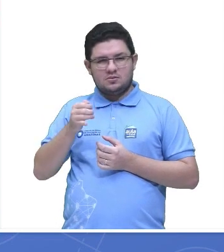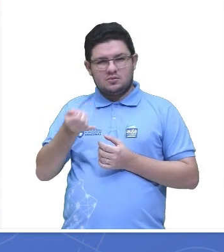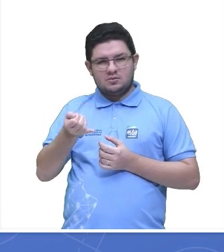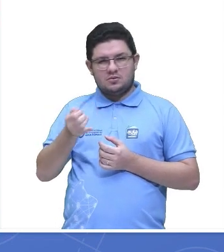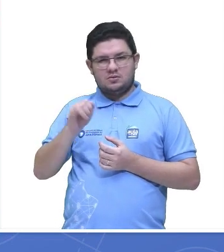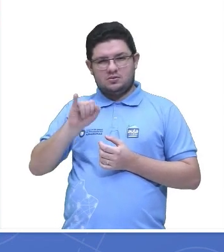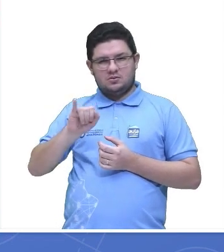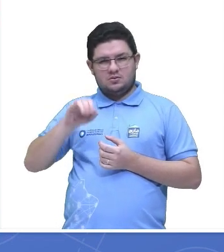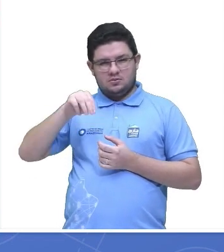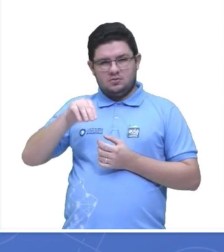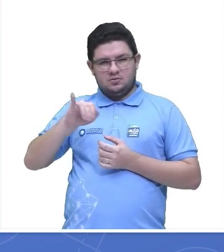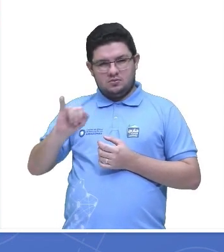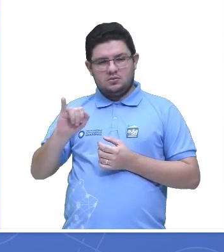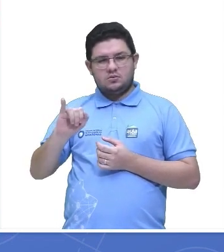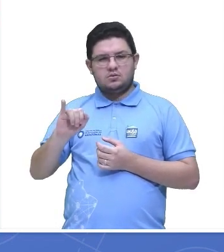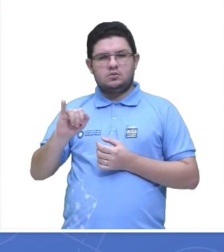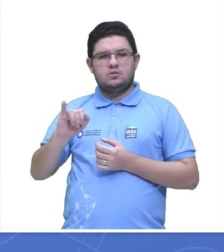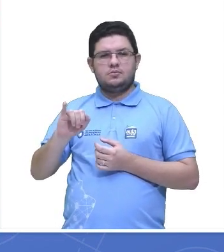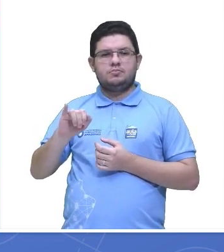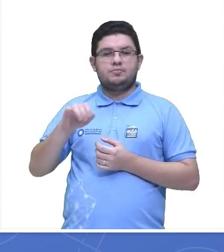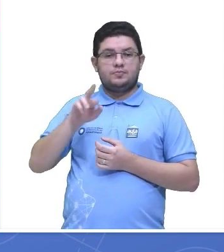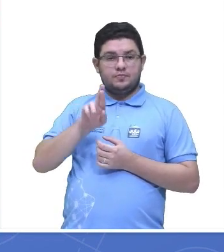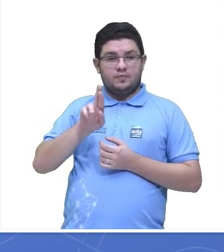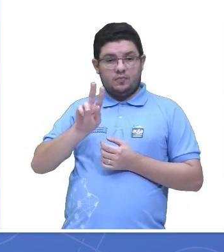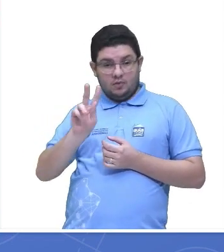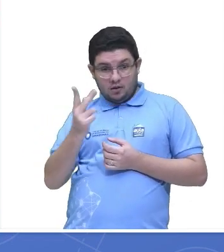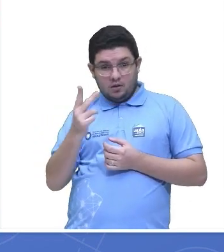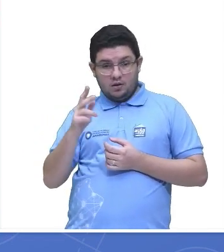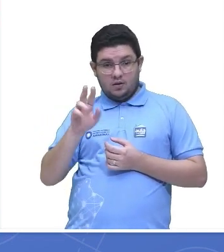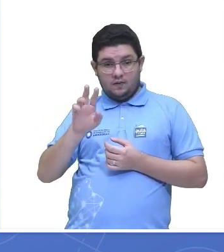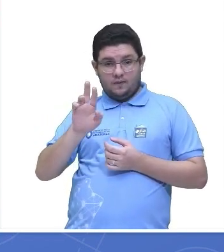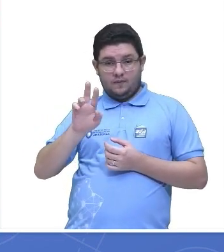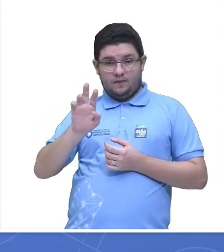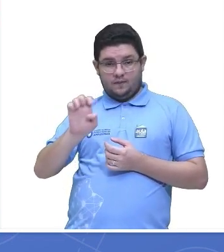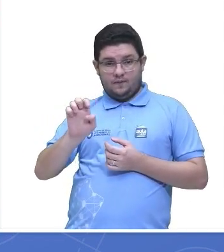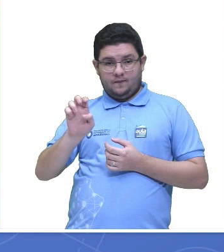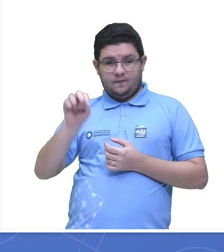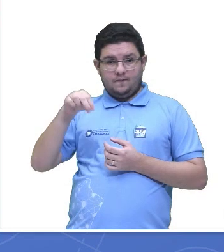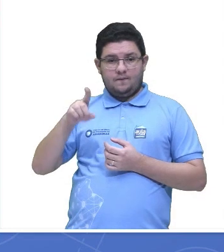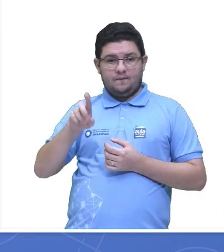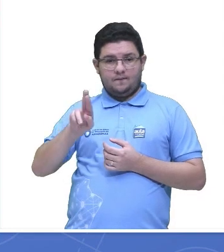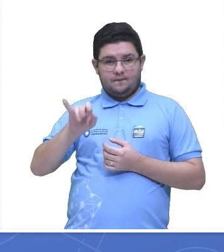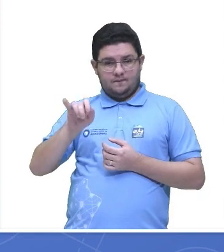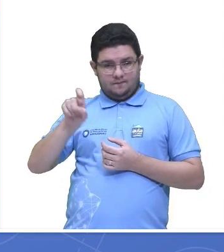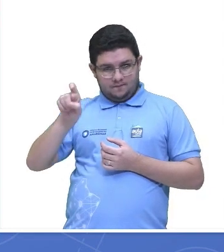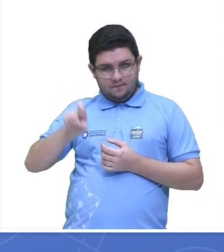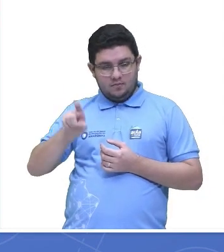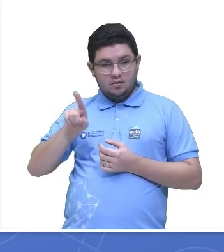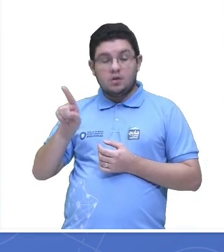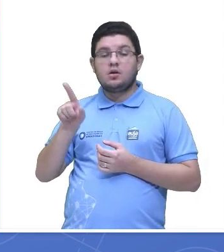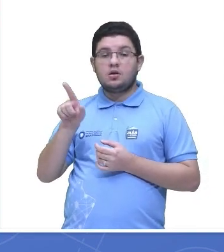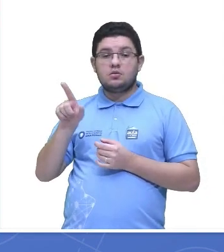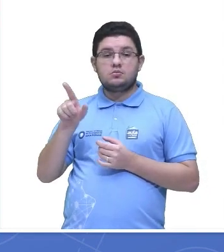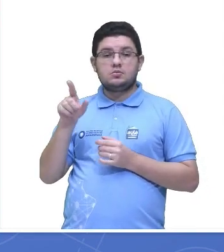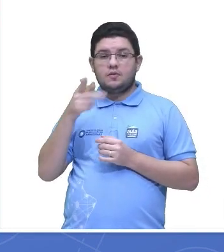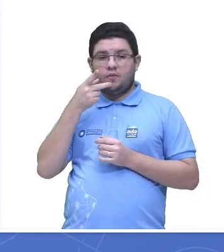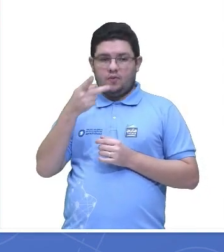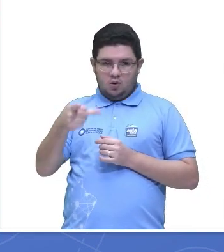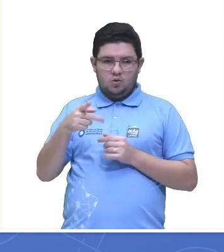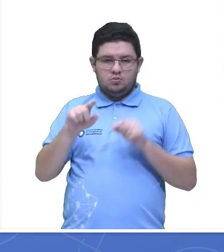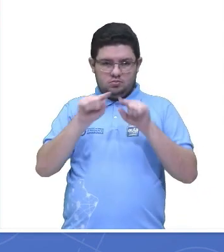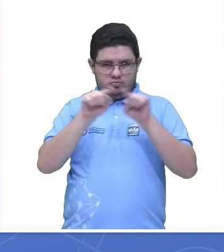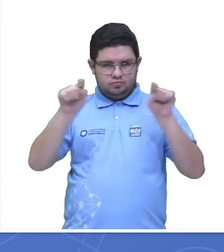também a gente caiu, inclusive, em um dos... Eu não lembro o ano, mas ele caiu em uma prova do Enem, tá? Então, é para vocês terem uma ideia de